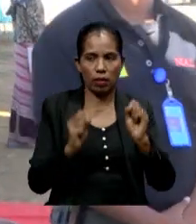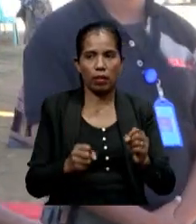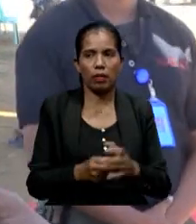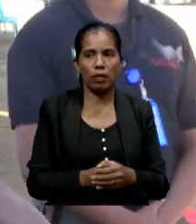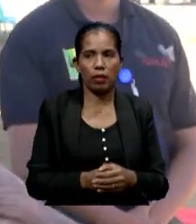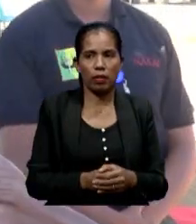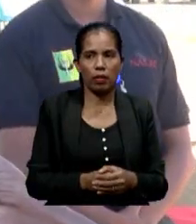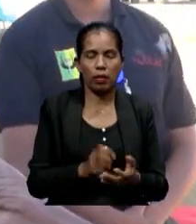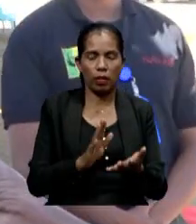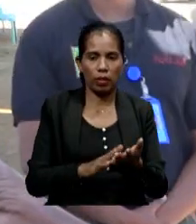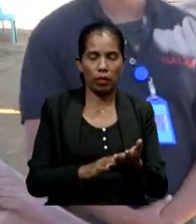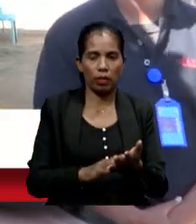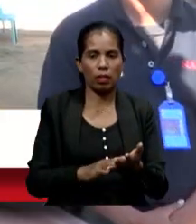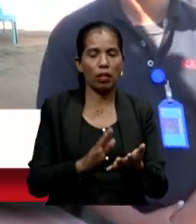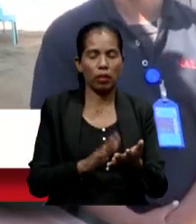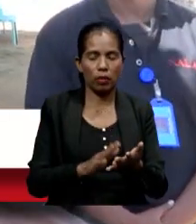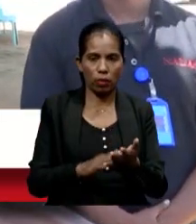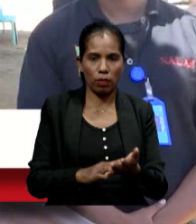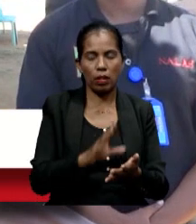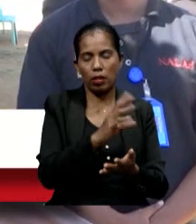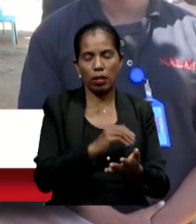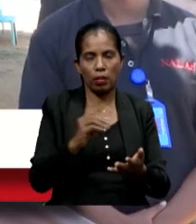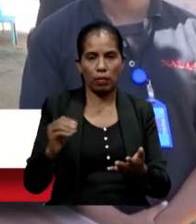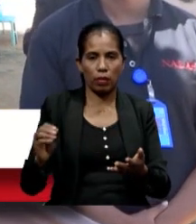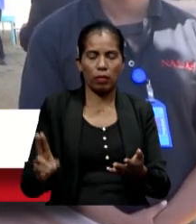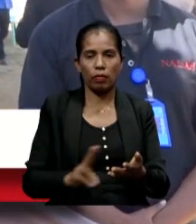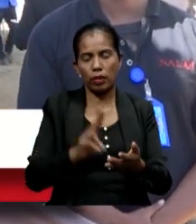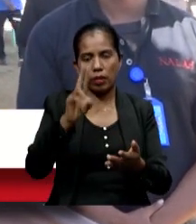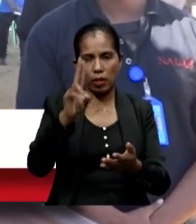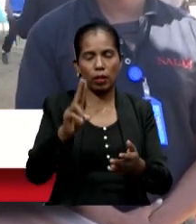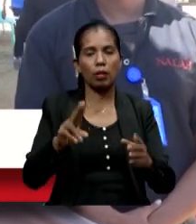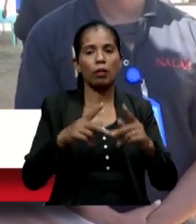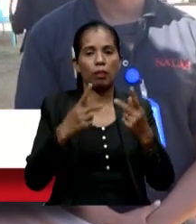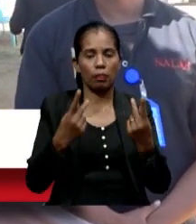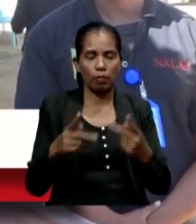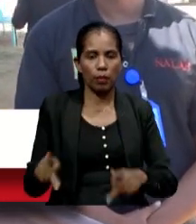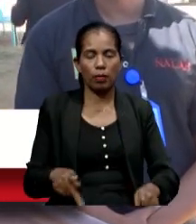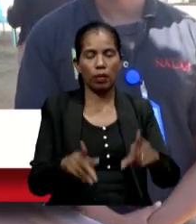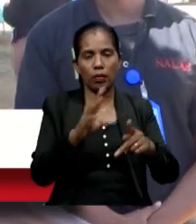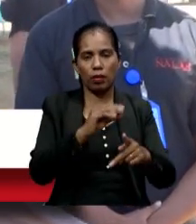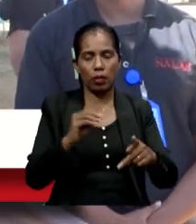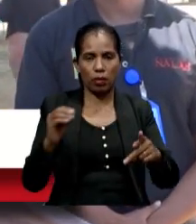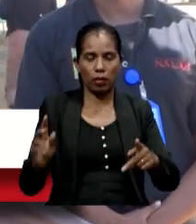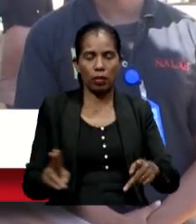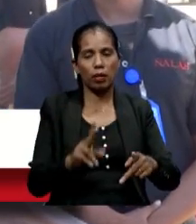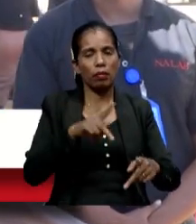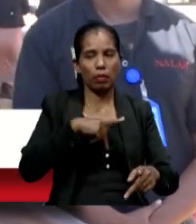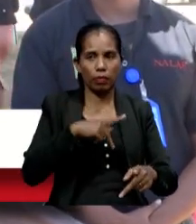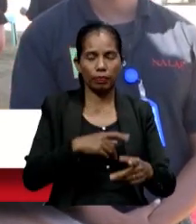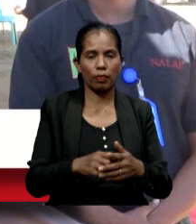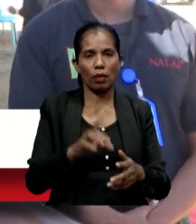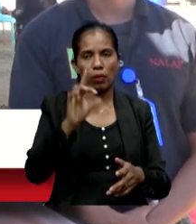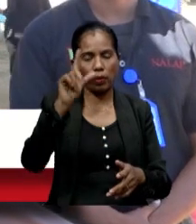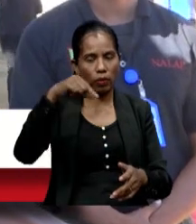ensino superior tanto público no privado. Também é maca iha o tabu governo constitucional ira né